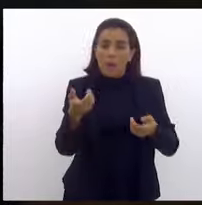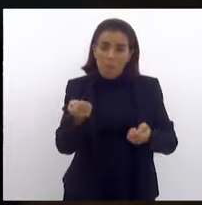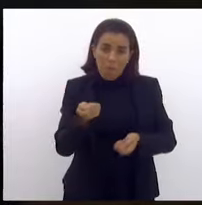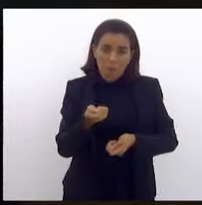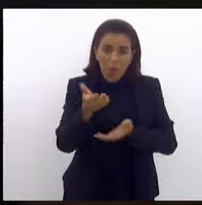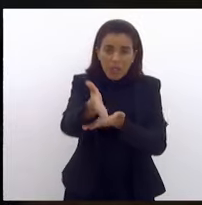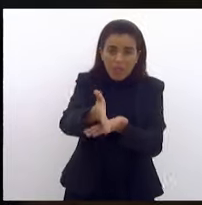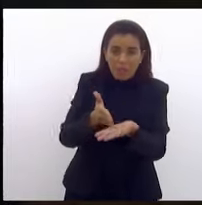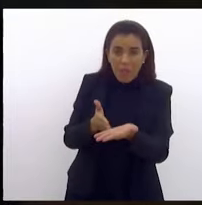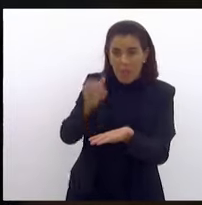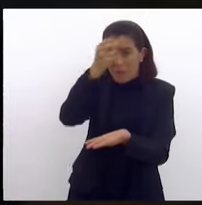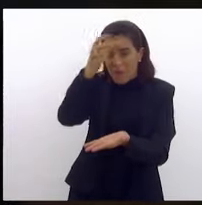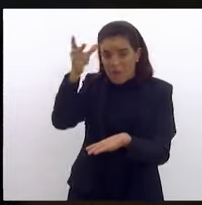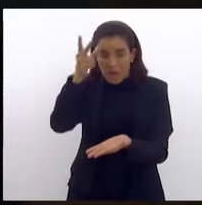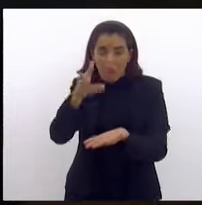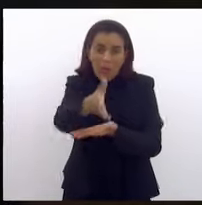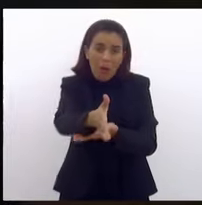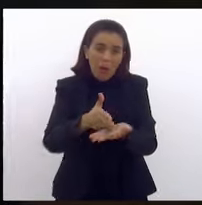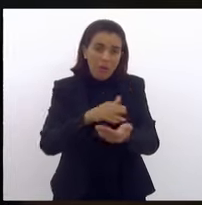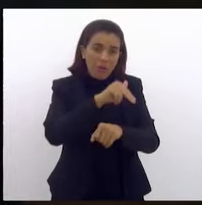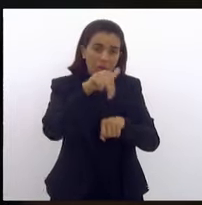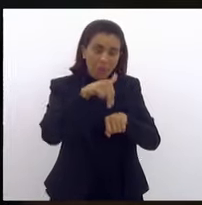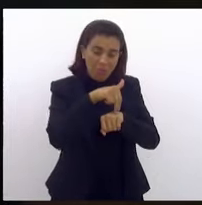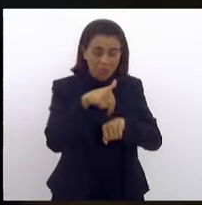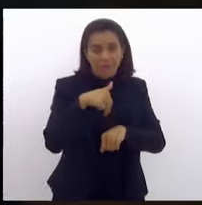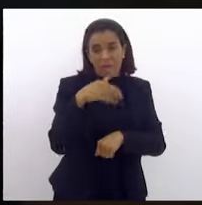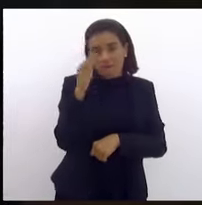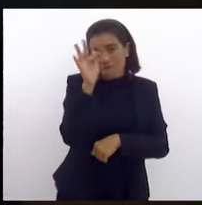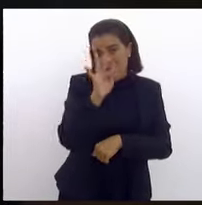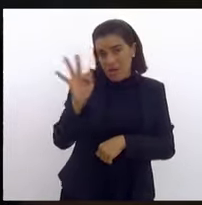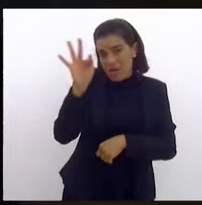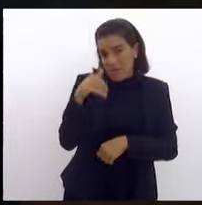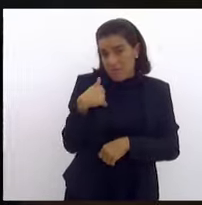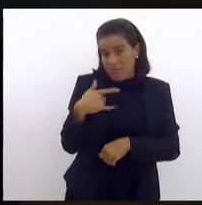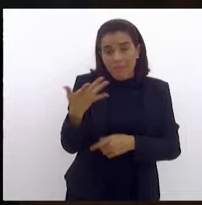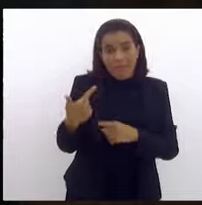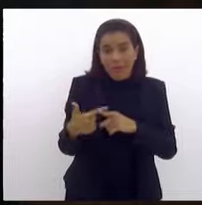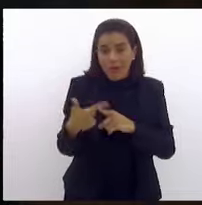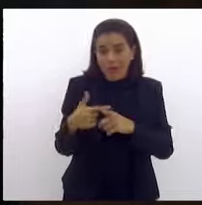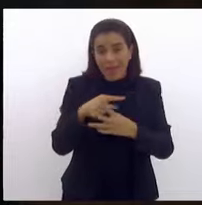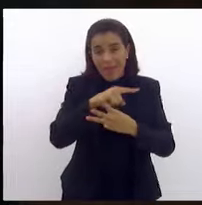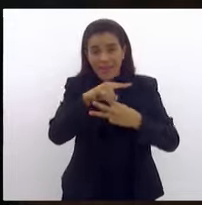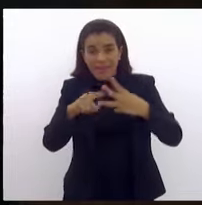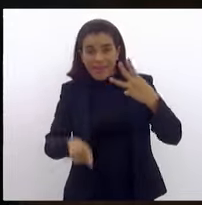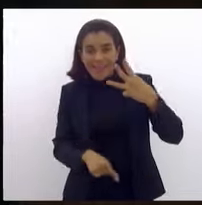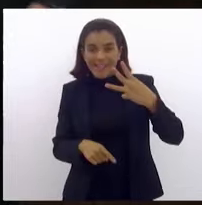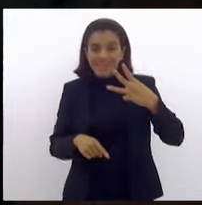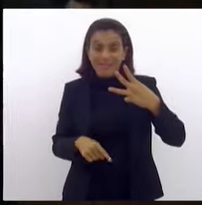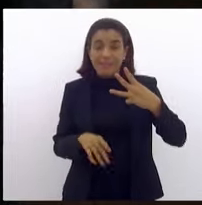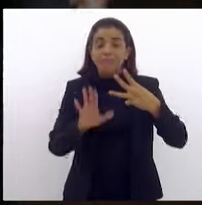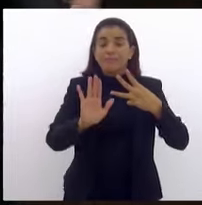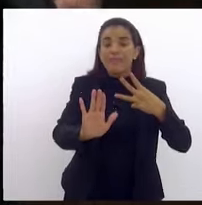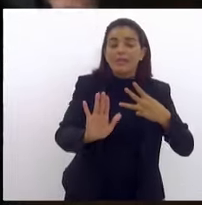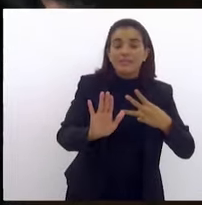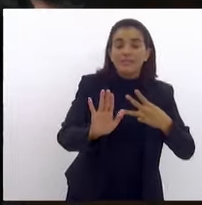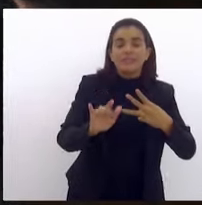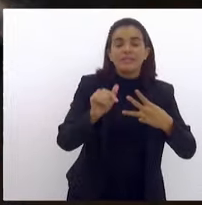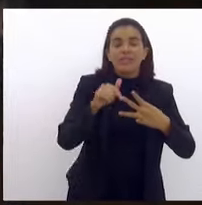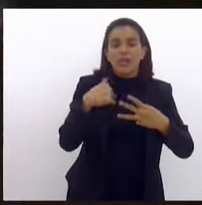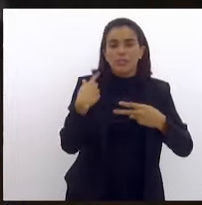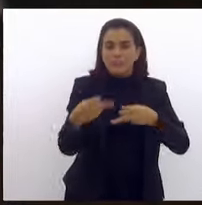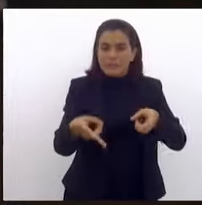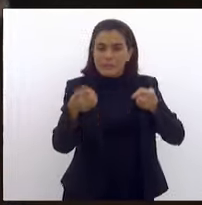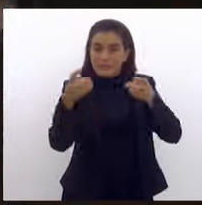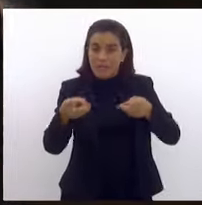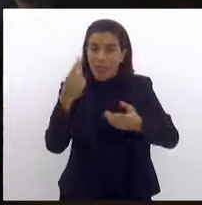com a Prefeitura, com a União Federal, porque o tema cultura é um tema concorrente aos três entes federativos. Só que o que nós estamos